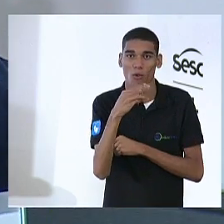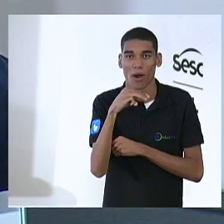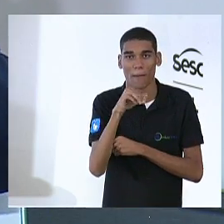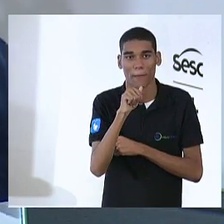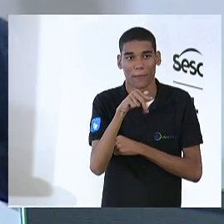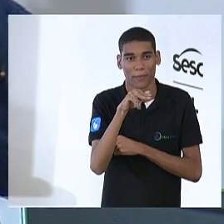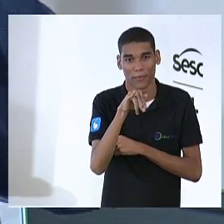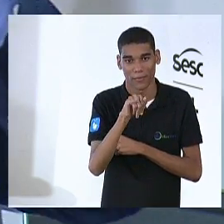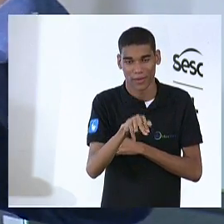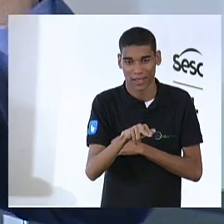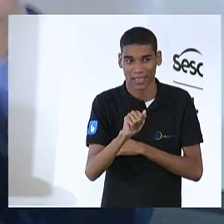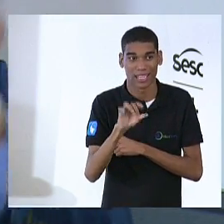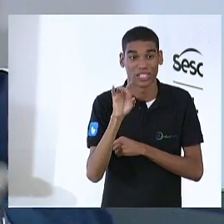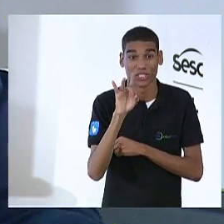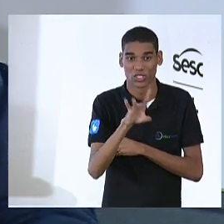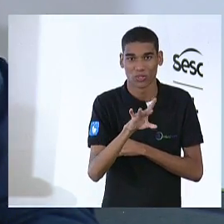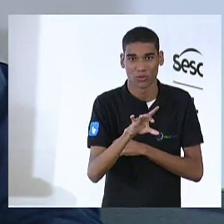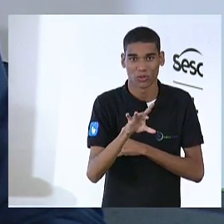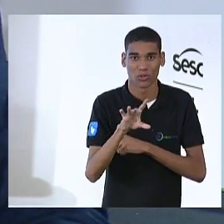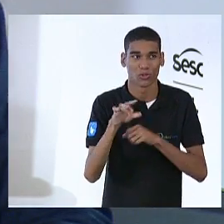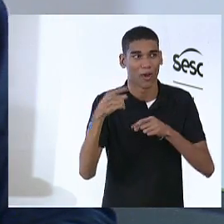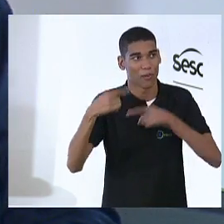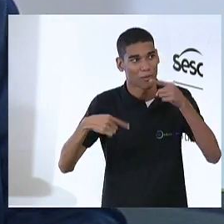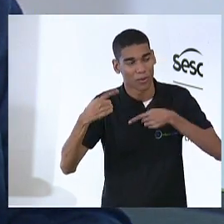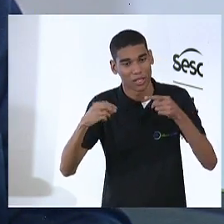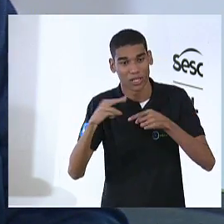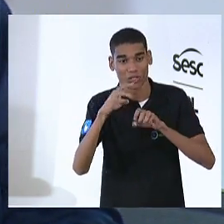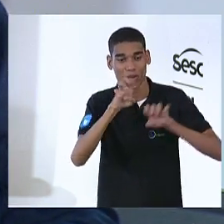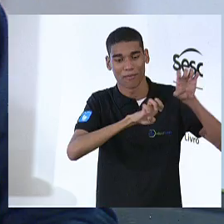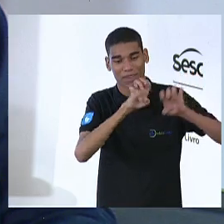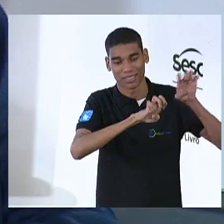só política, como empresarial, né?